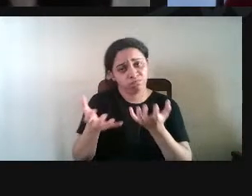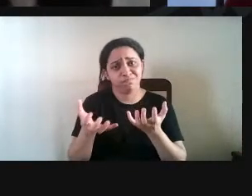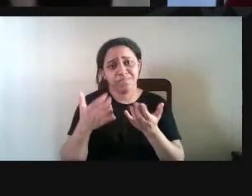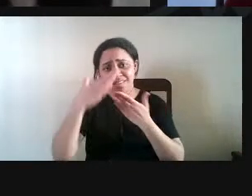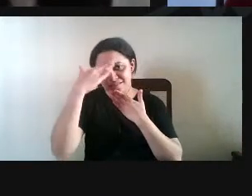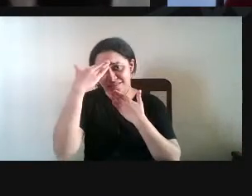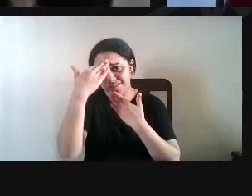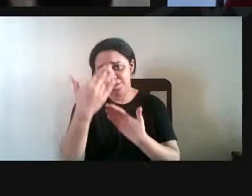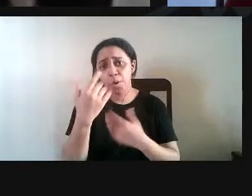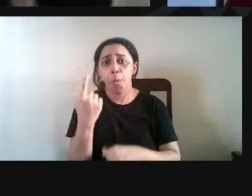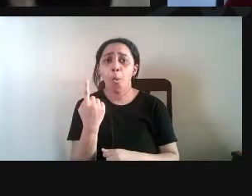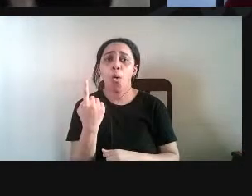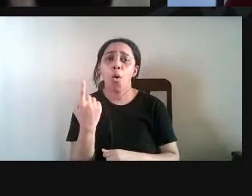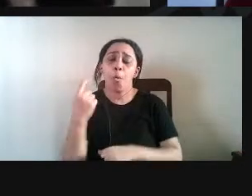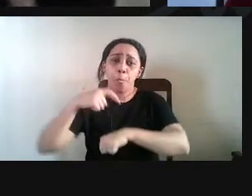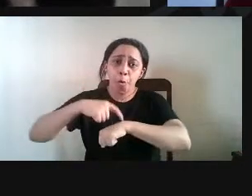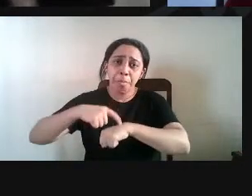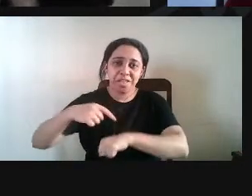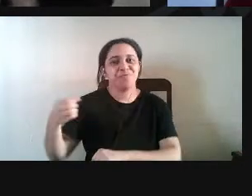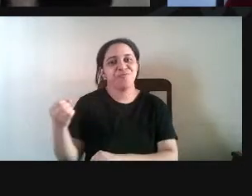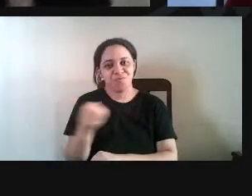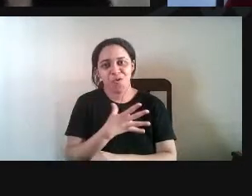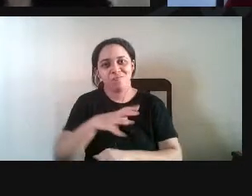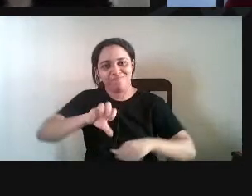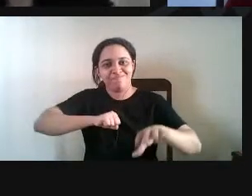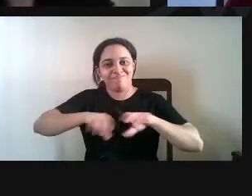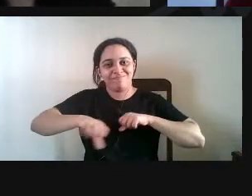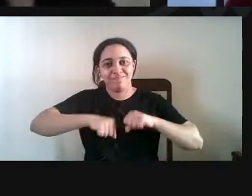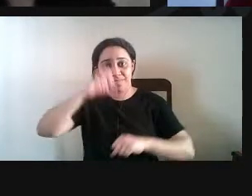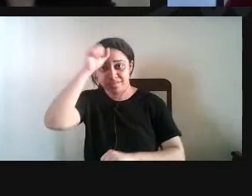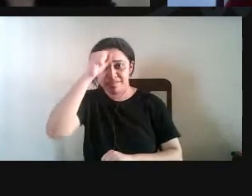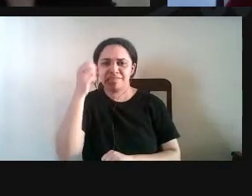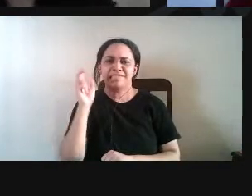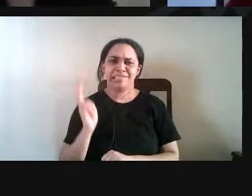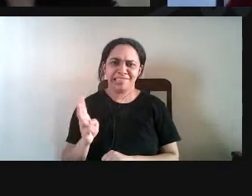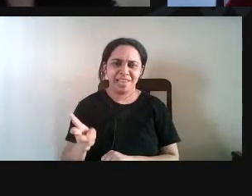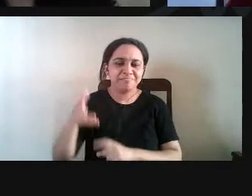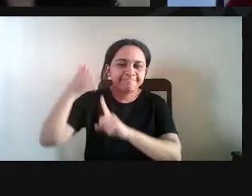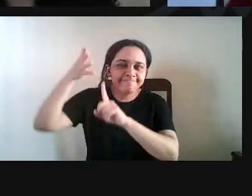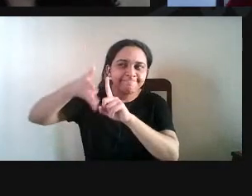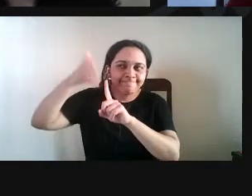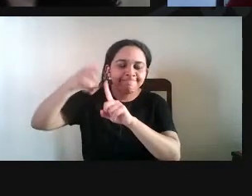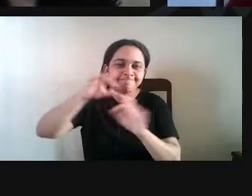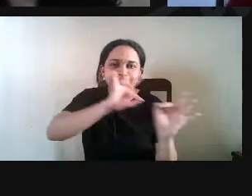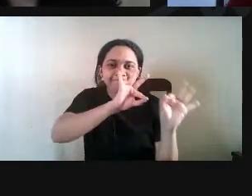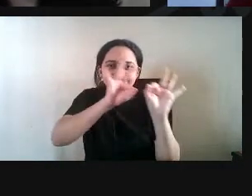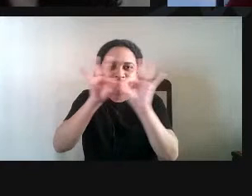né? Cada vez que nós ouvimos a professora Socorro Aragão, a gente sempre